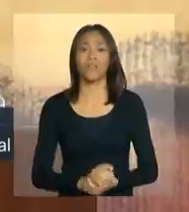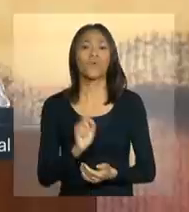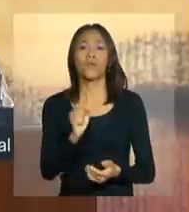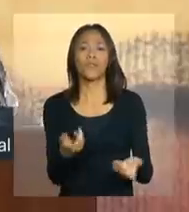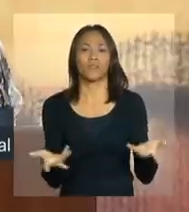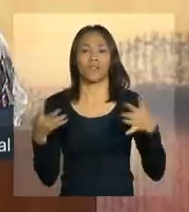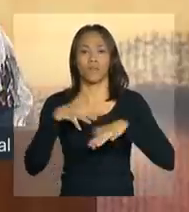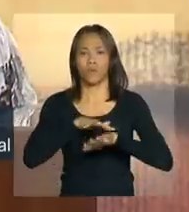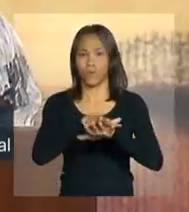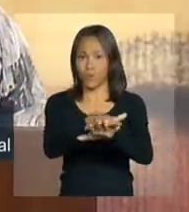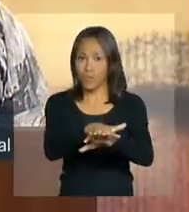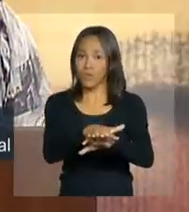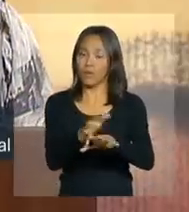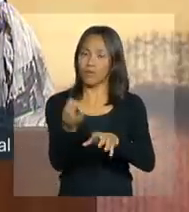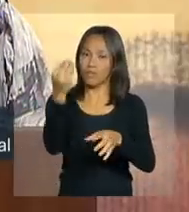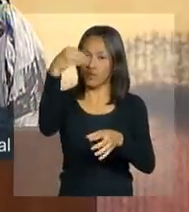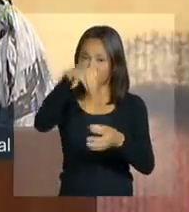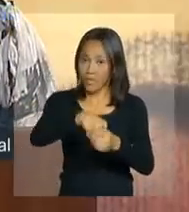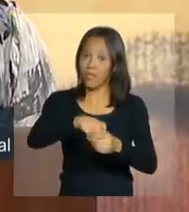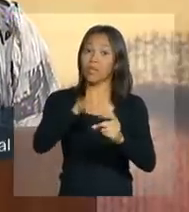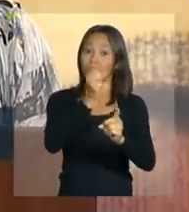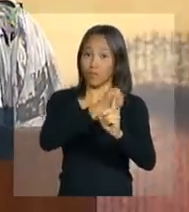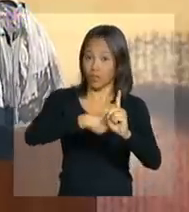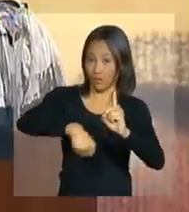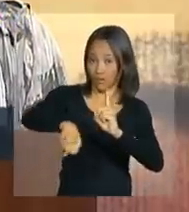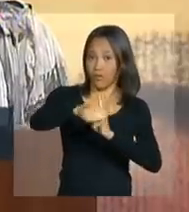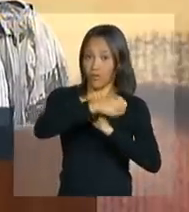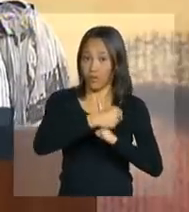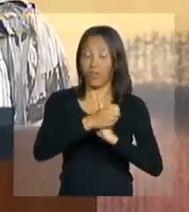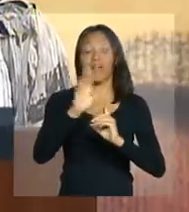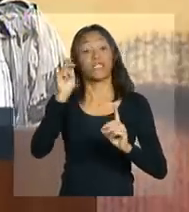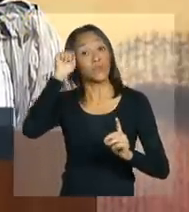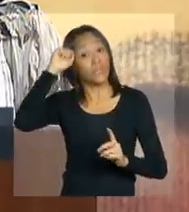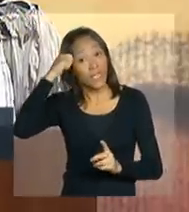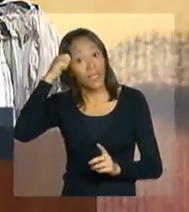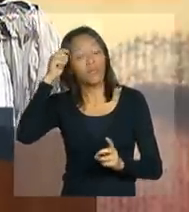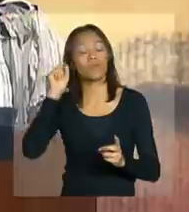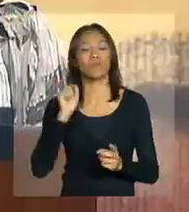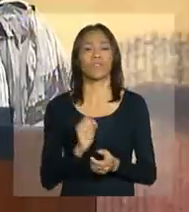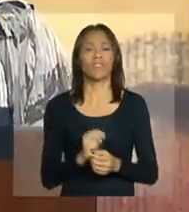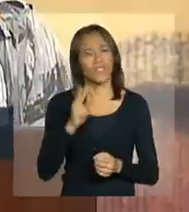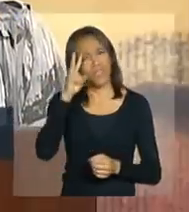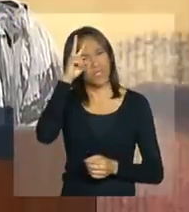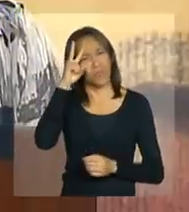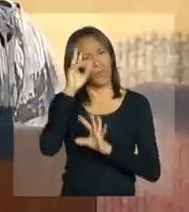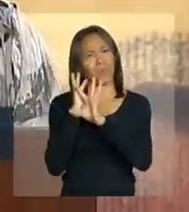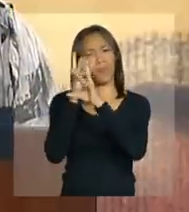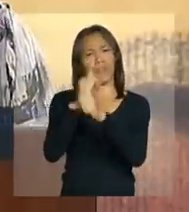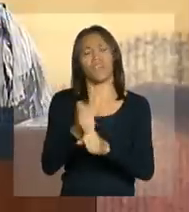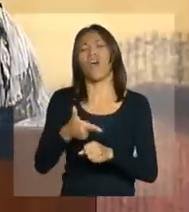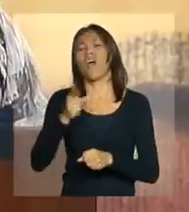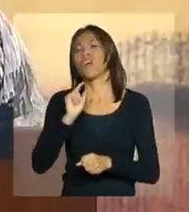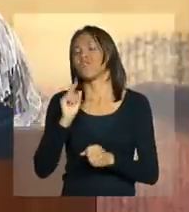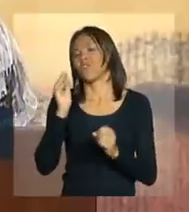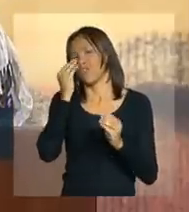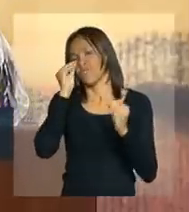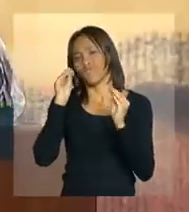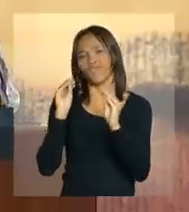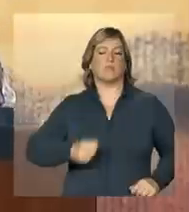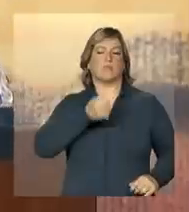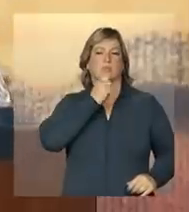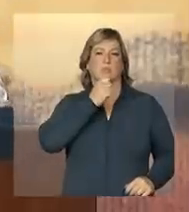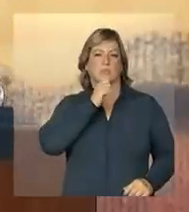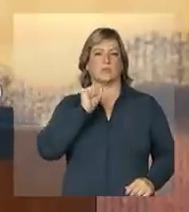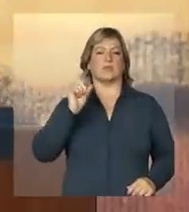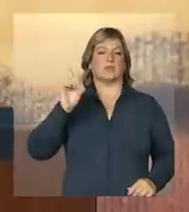inclusão dos setores da população negra aos quais historicamente foi negado o direito de